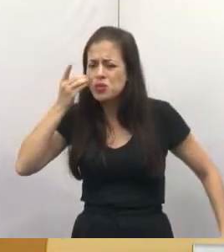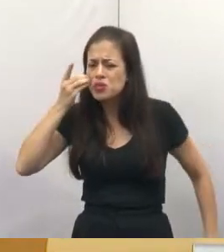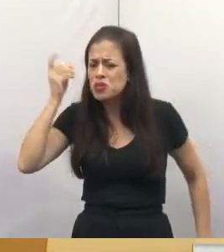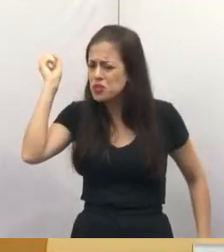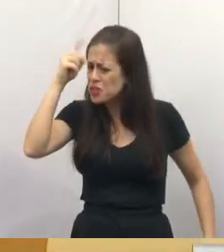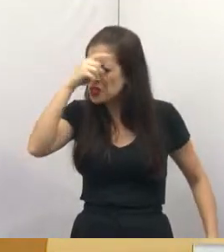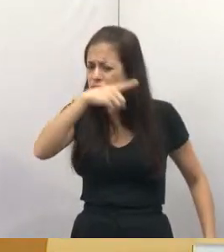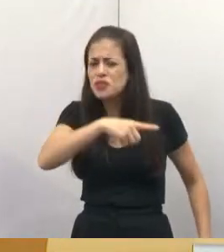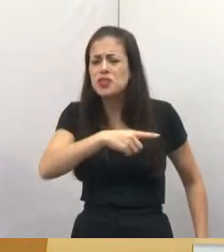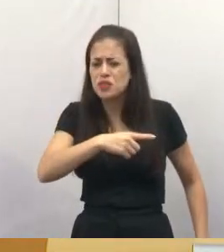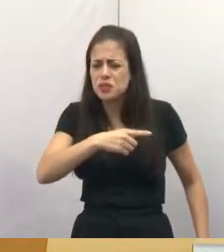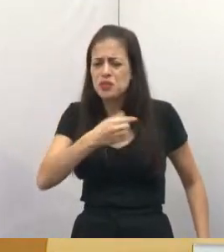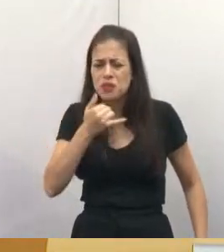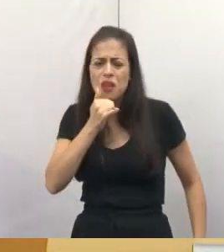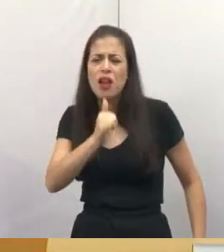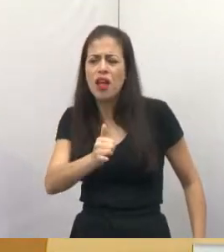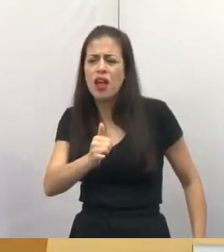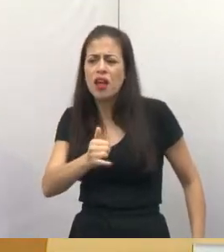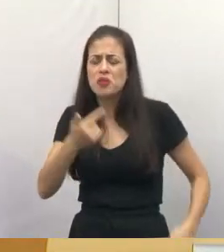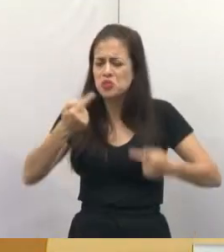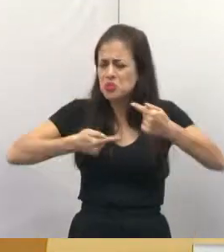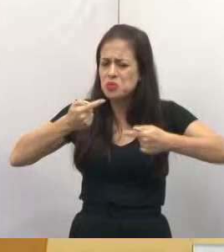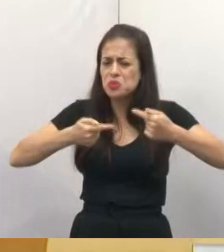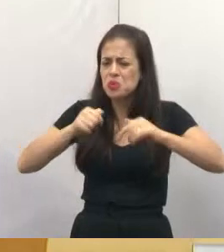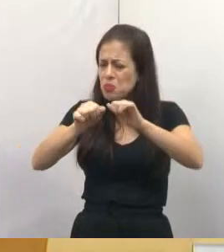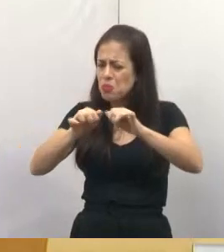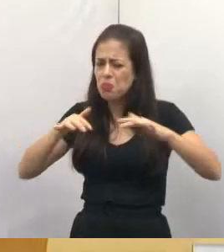falar aqui, cara, com essa discussão aqui no plenário.